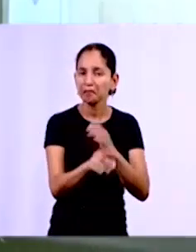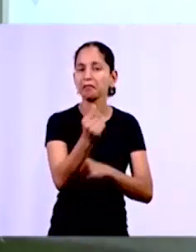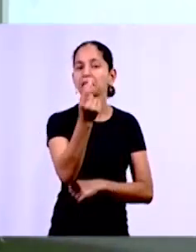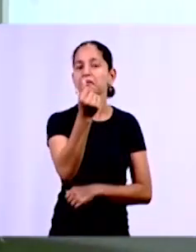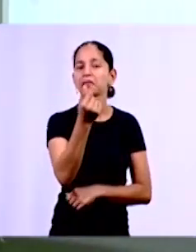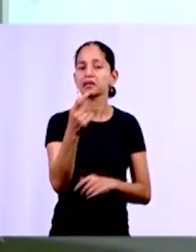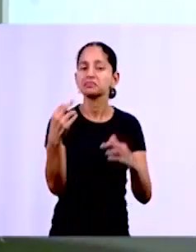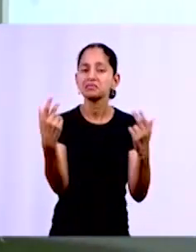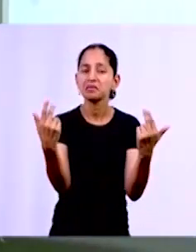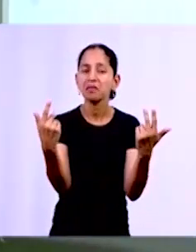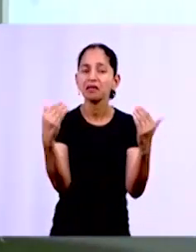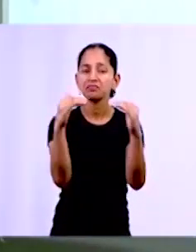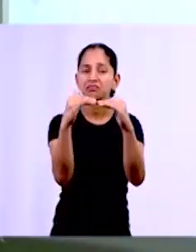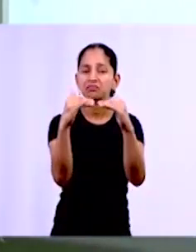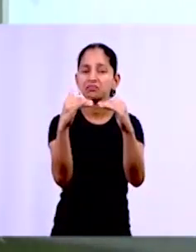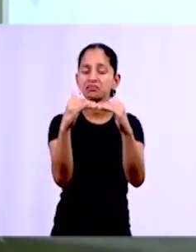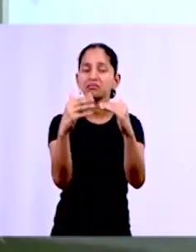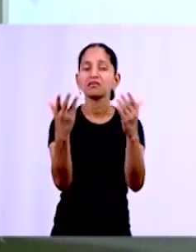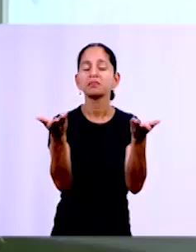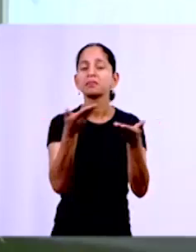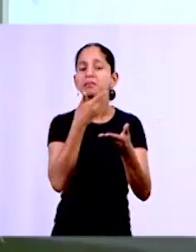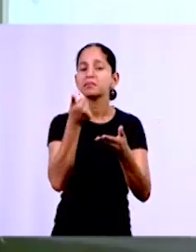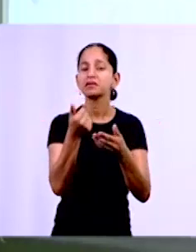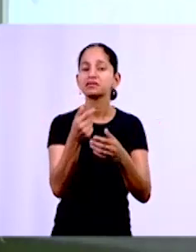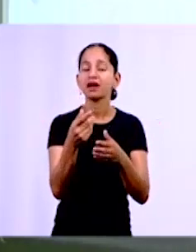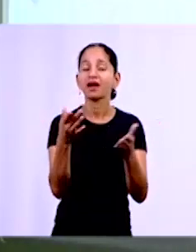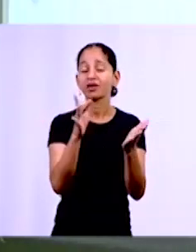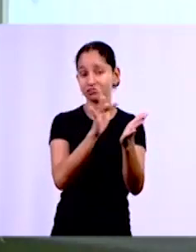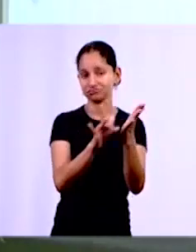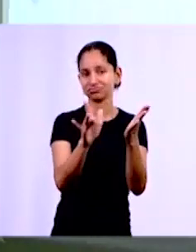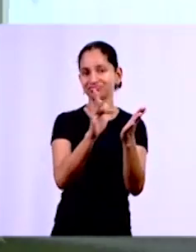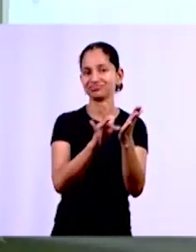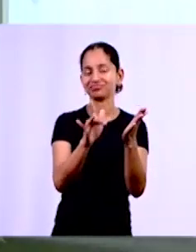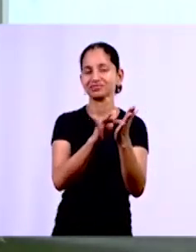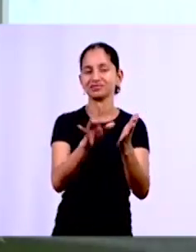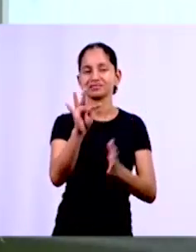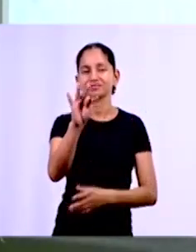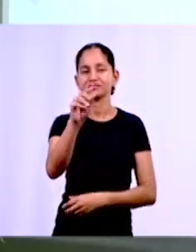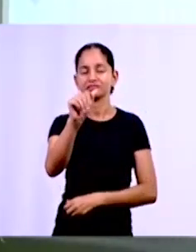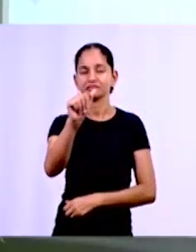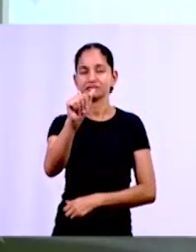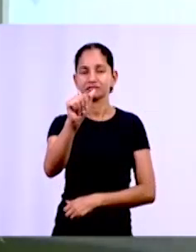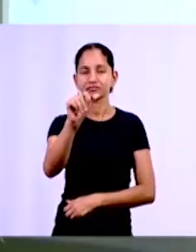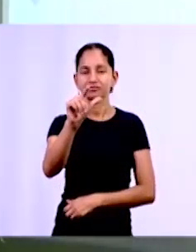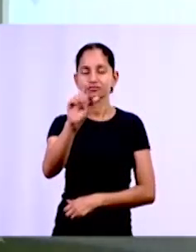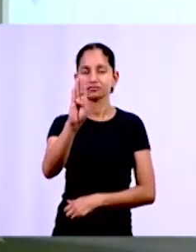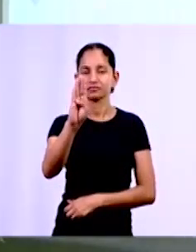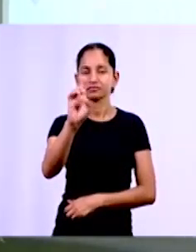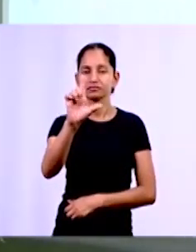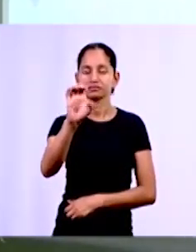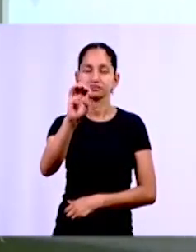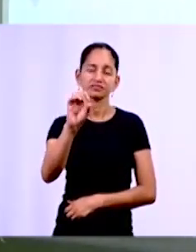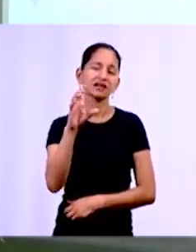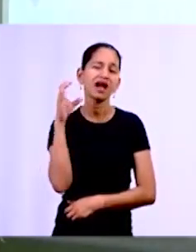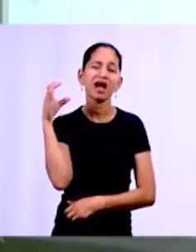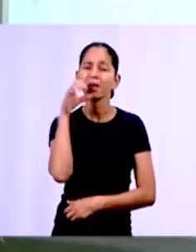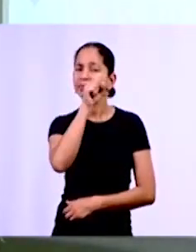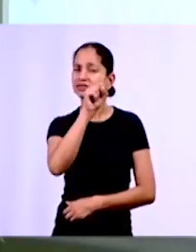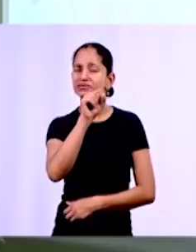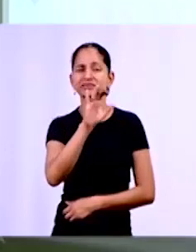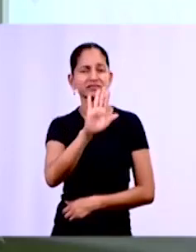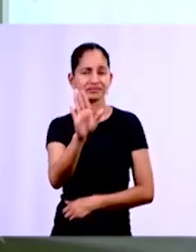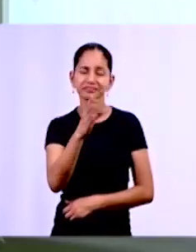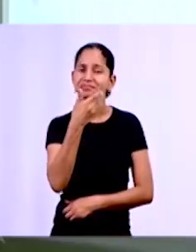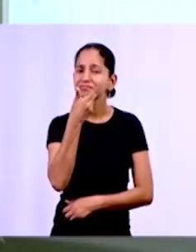valor do netbook, e nós temos agora os tablets, né? Os tablets, eles são mais eficientes que o netbook, até são mais rápidos